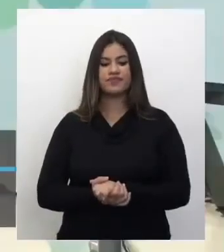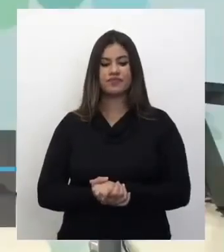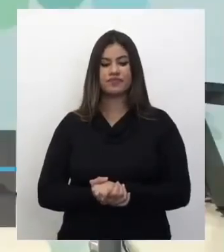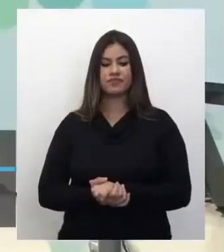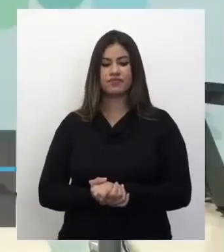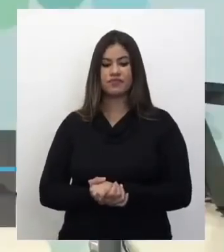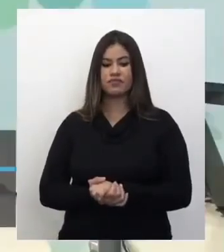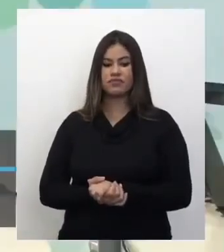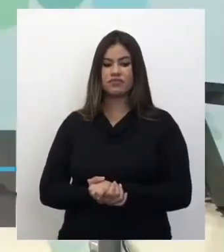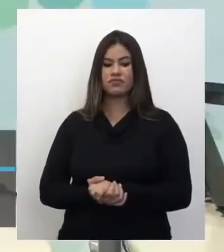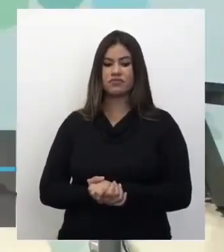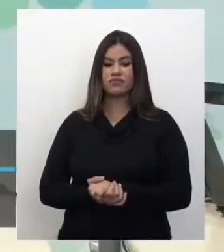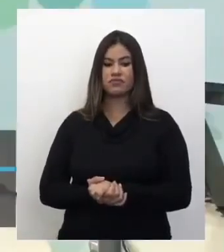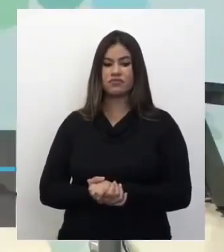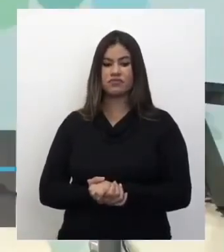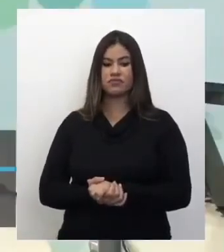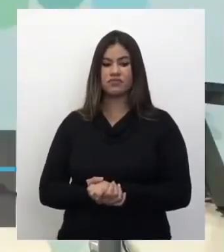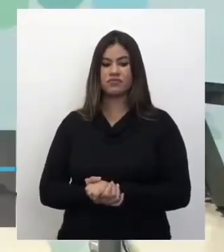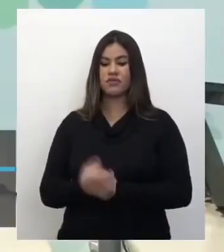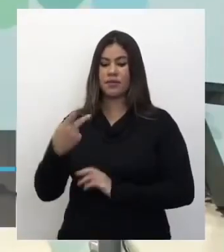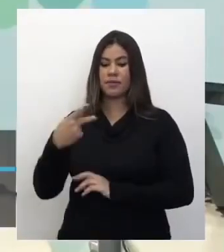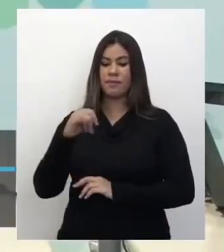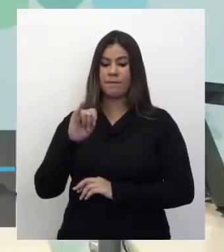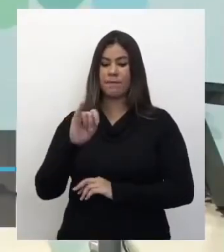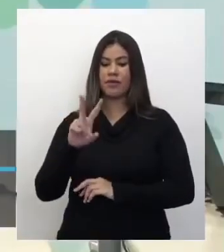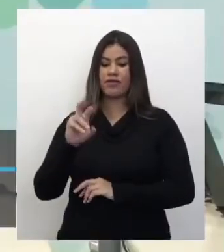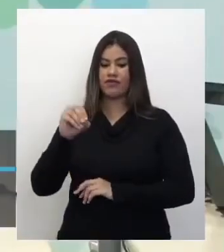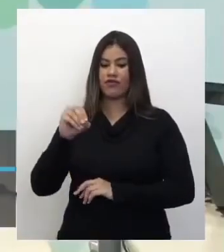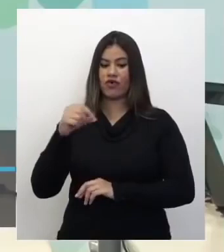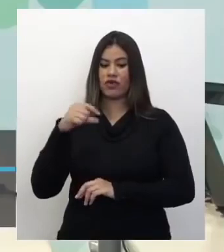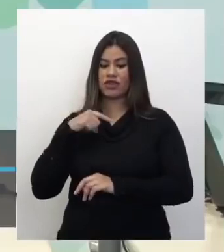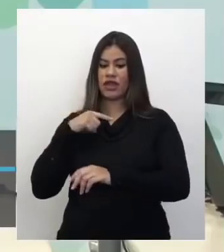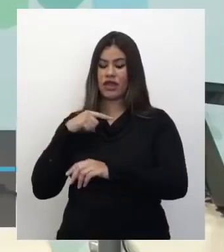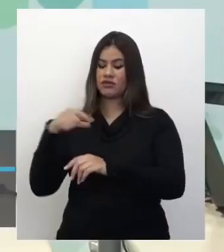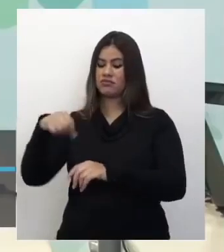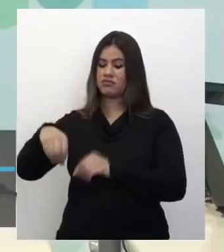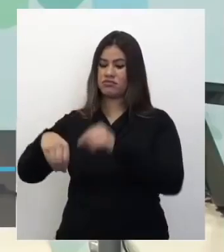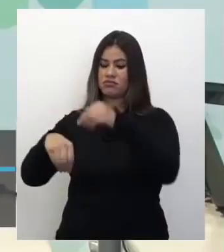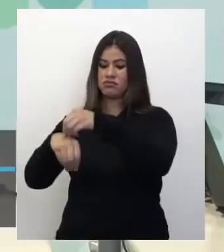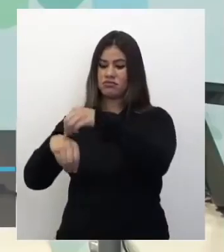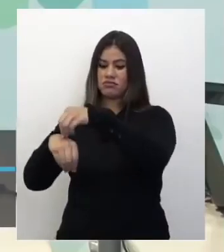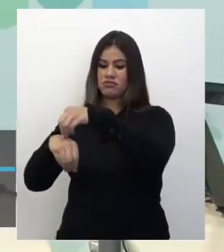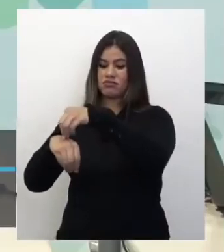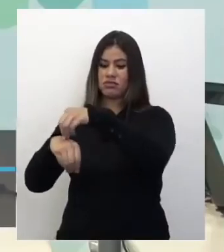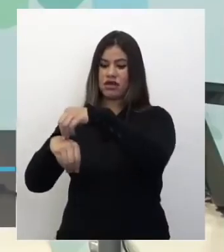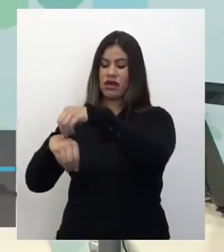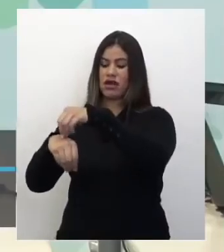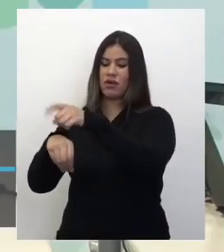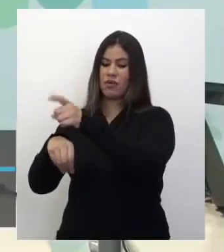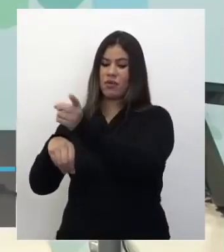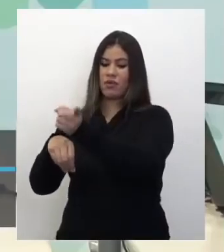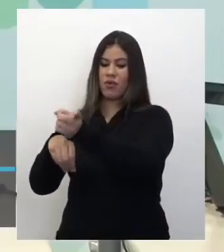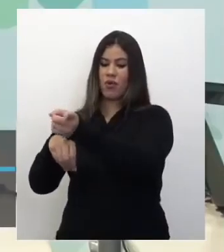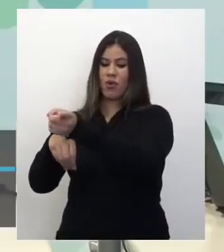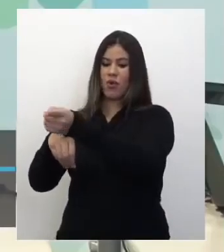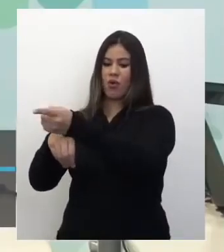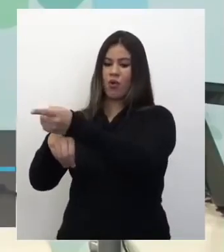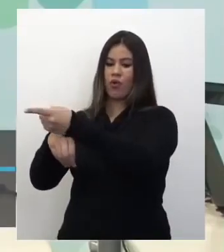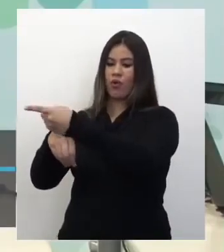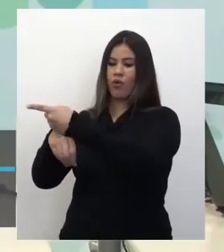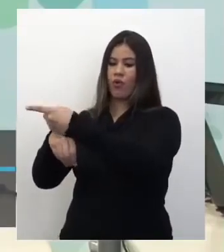ele fica, né, ele fica fixado, aí ele tem um bracinho, e esse braço, ele vai passando e vai